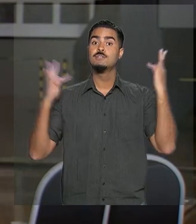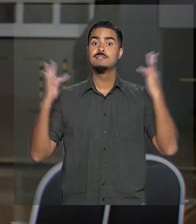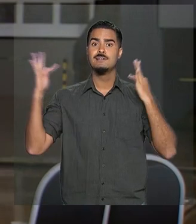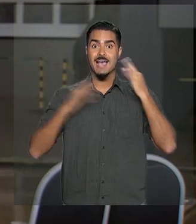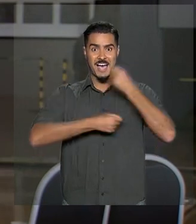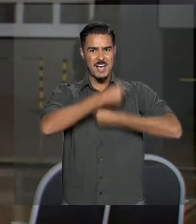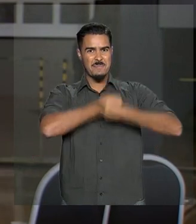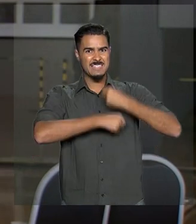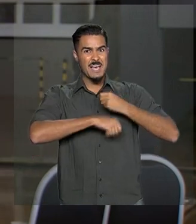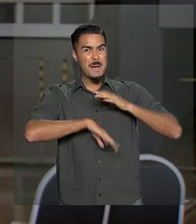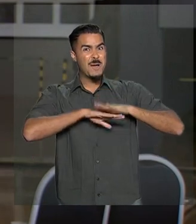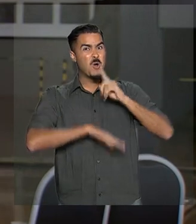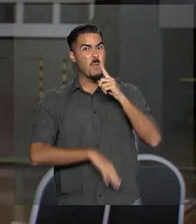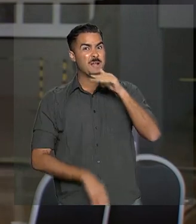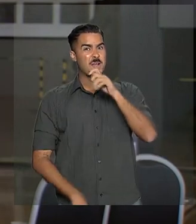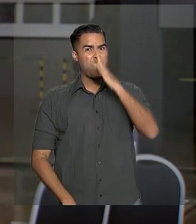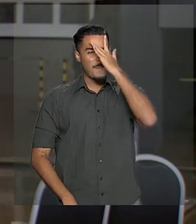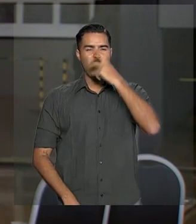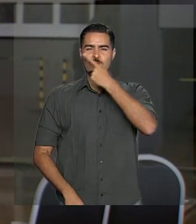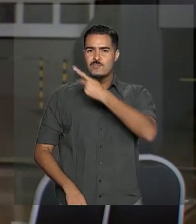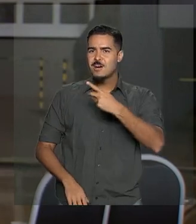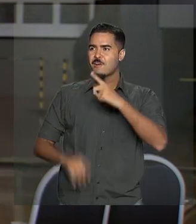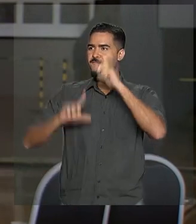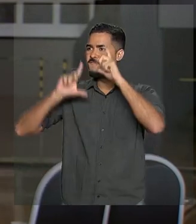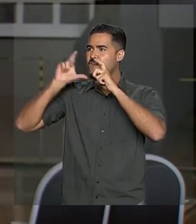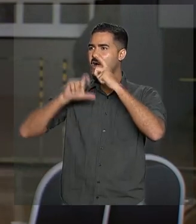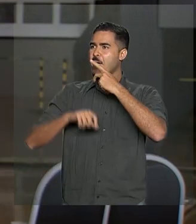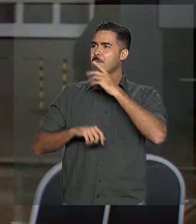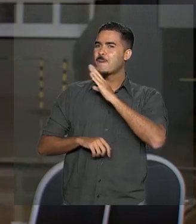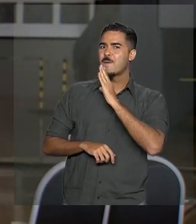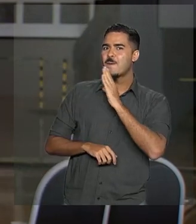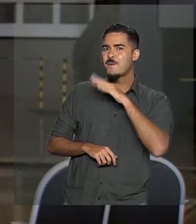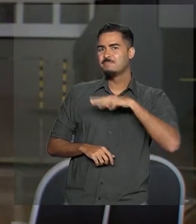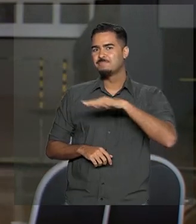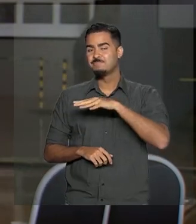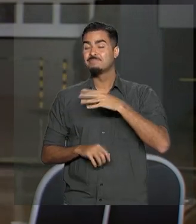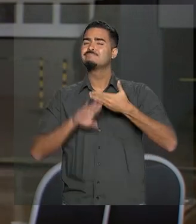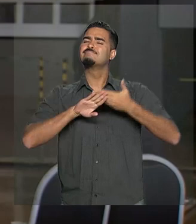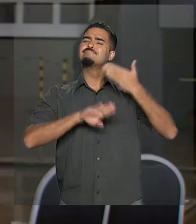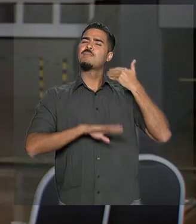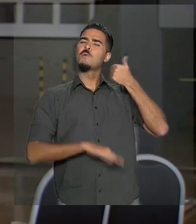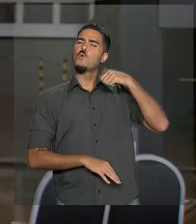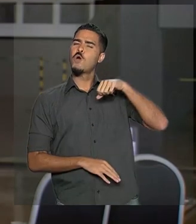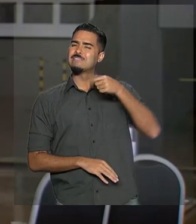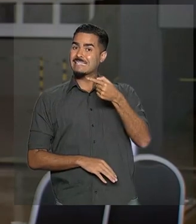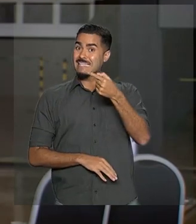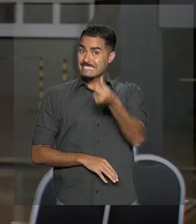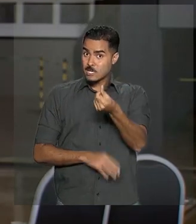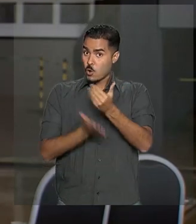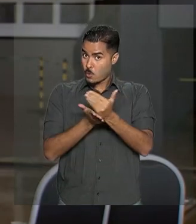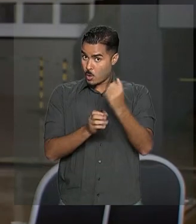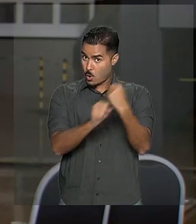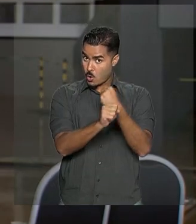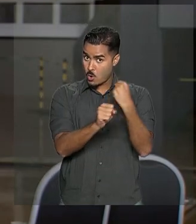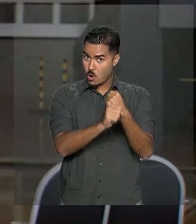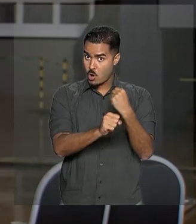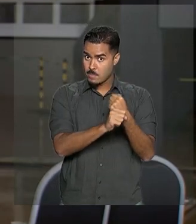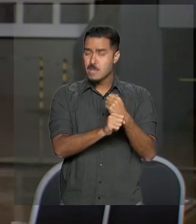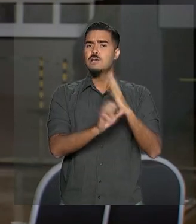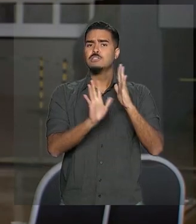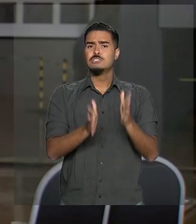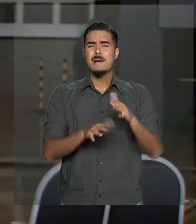de 1 milhão de pessoas. E desde 76, quando a usina começou a ser construída, foram mais de